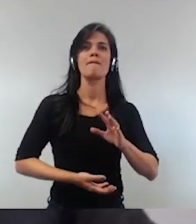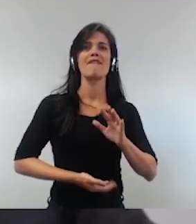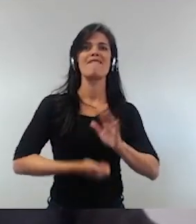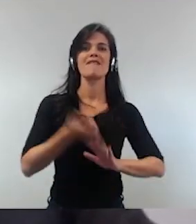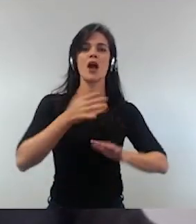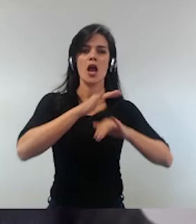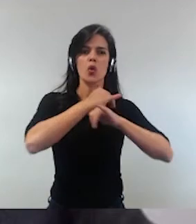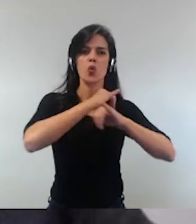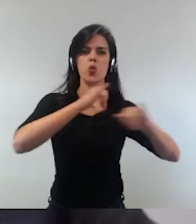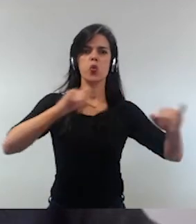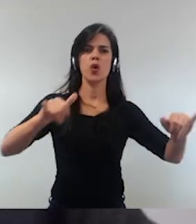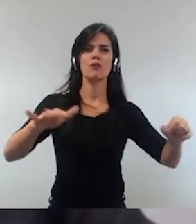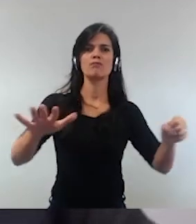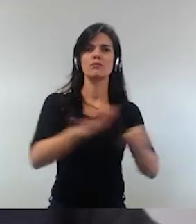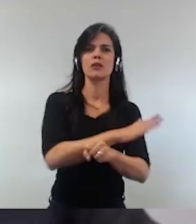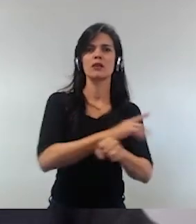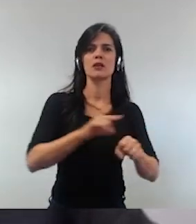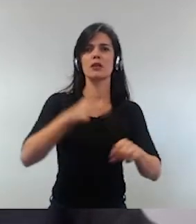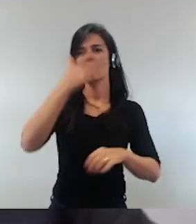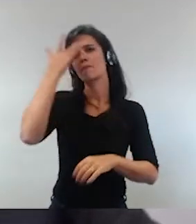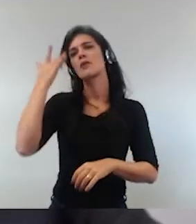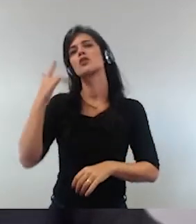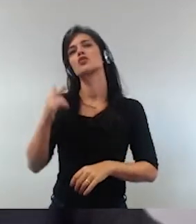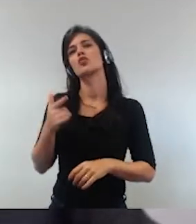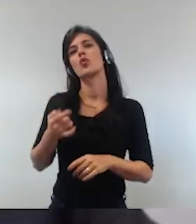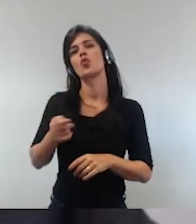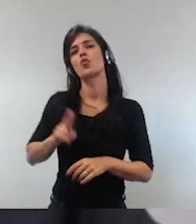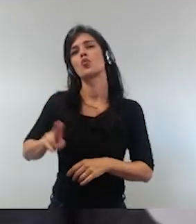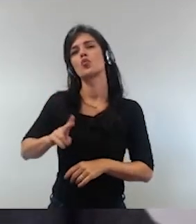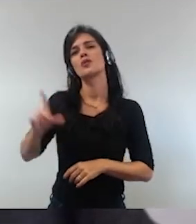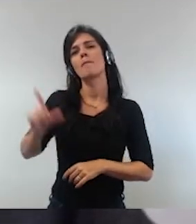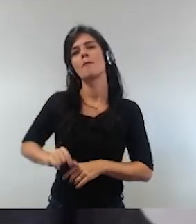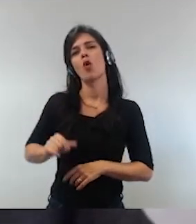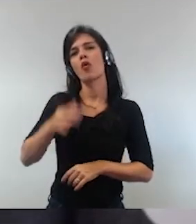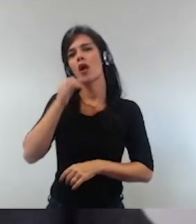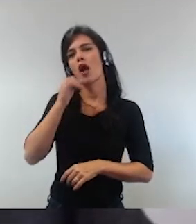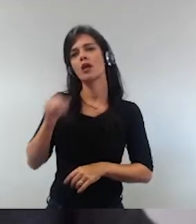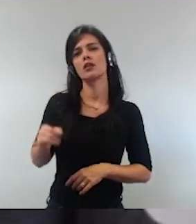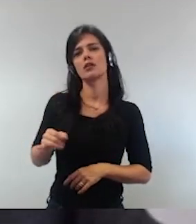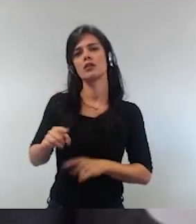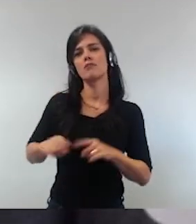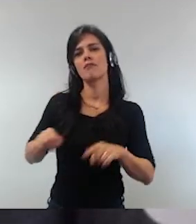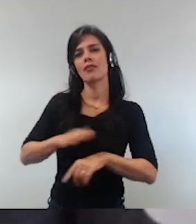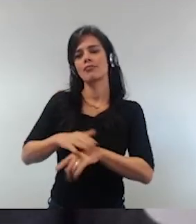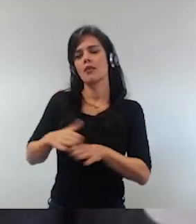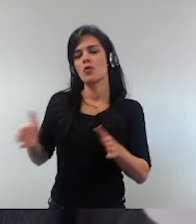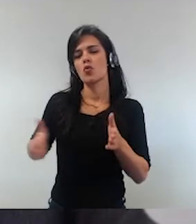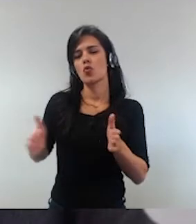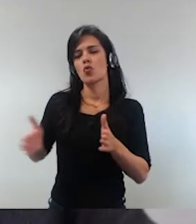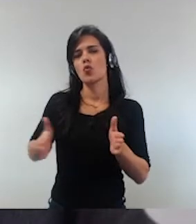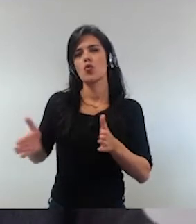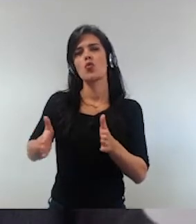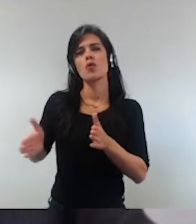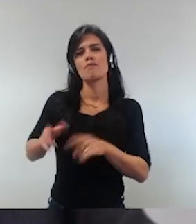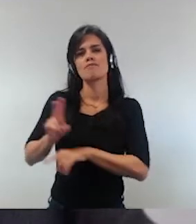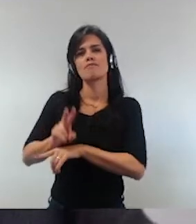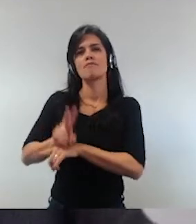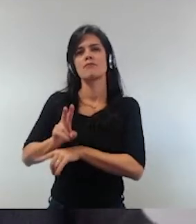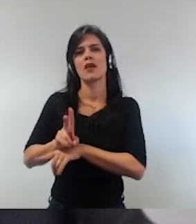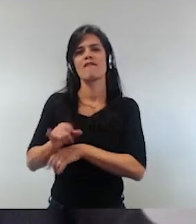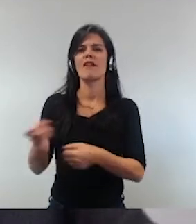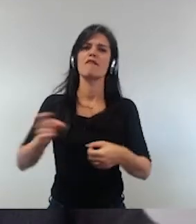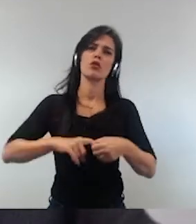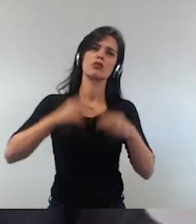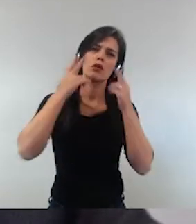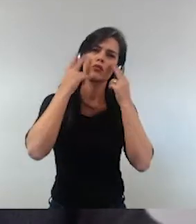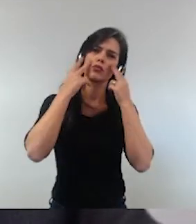redução também do consumo, mas uma redução muito mais brusca e, na verdade, acaba sendo até temporária. Então, é uma situação que talvez vá voltar ao normal em